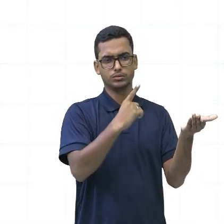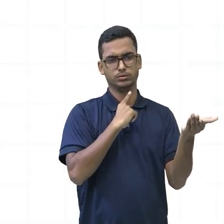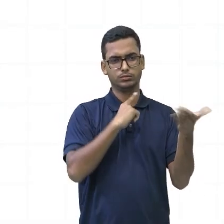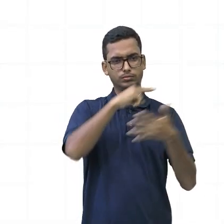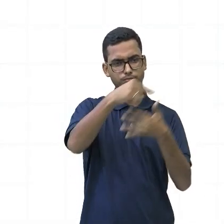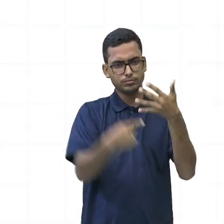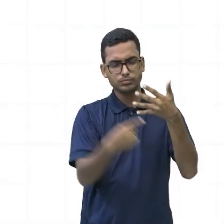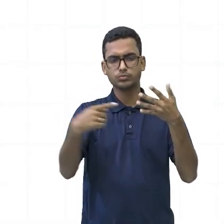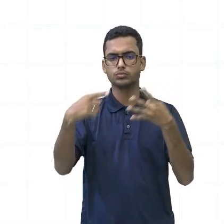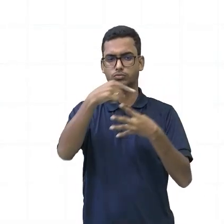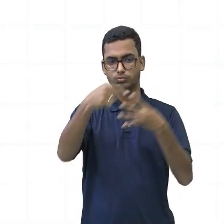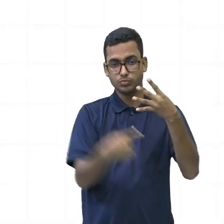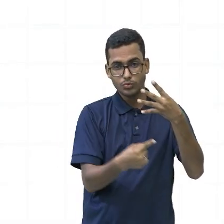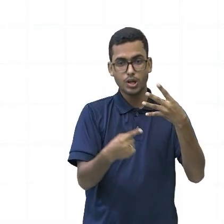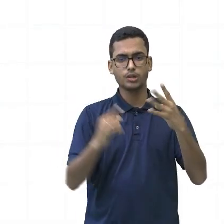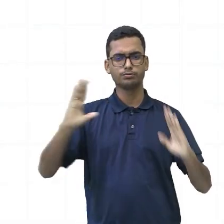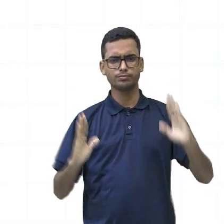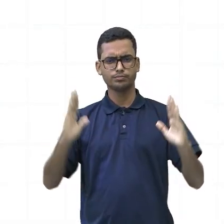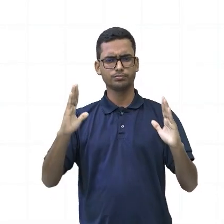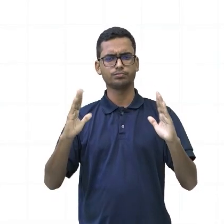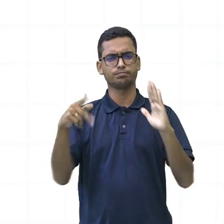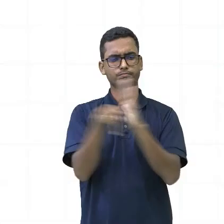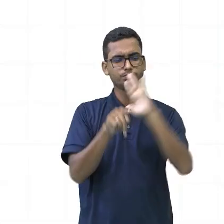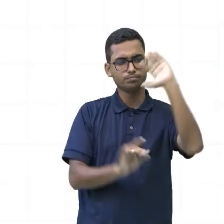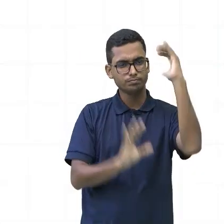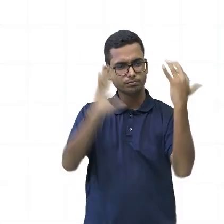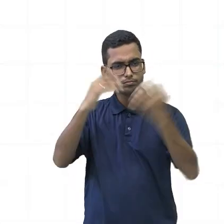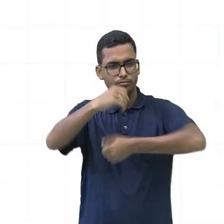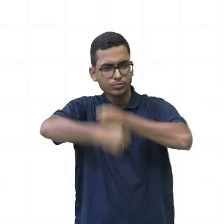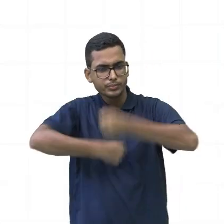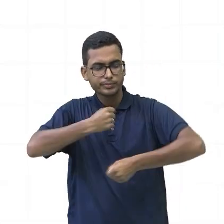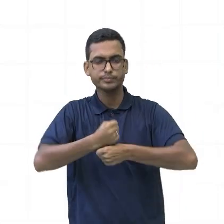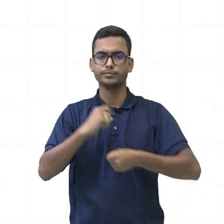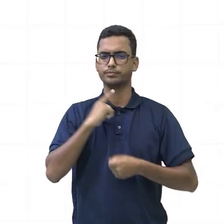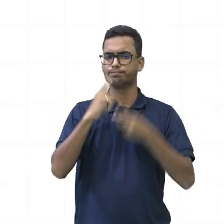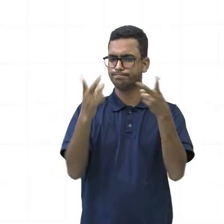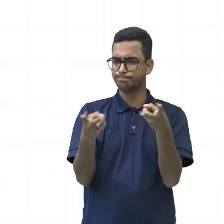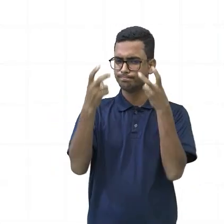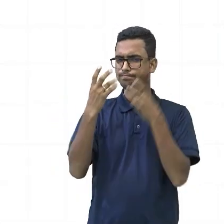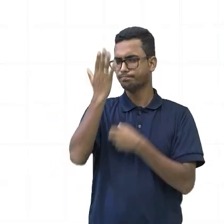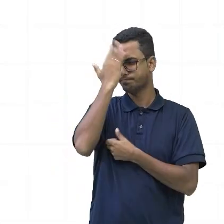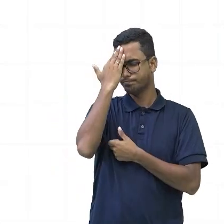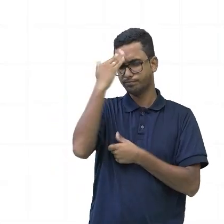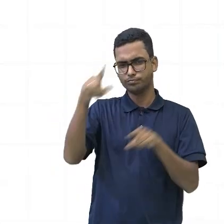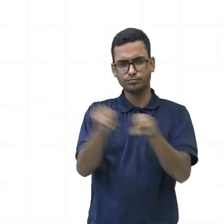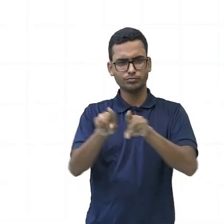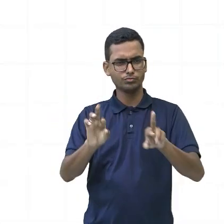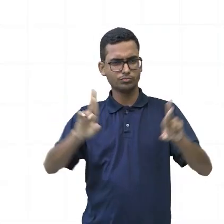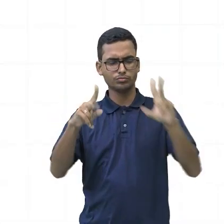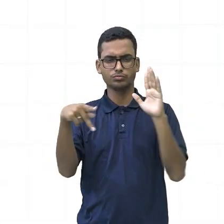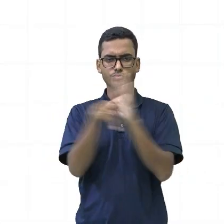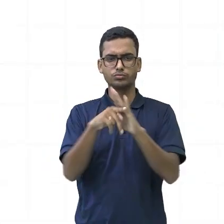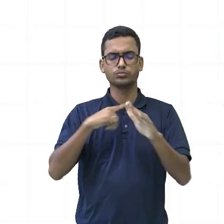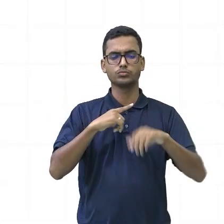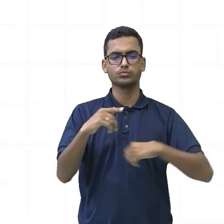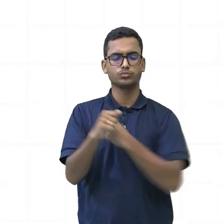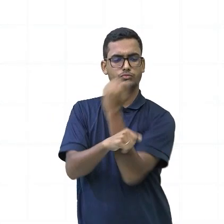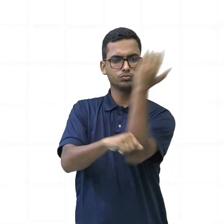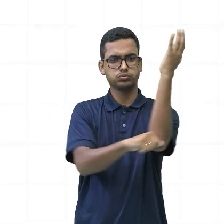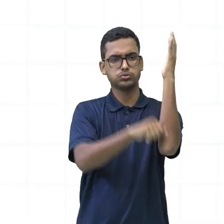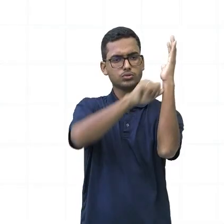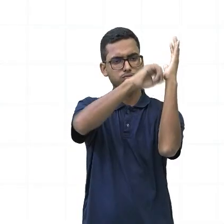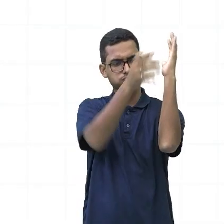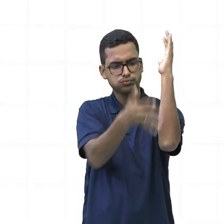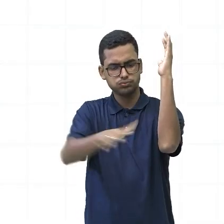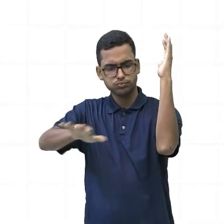estações do ano. Então a gente consegue perceber bastante a diferença aí entre verão, outono, primavera, inverno, né,